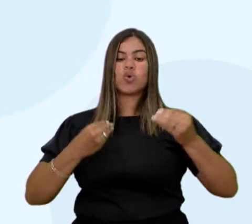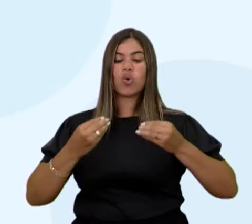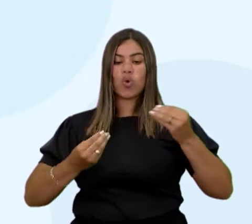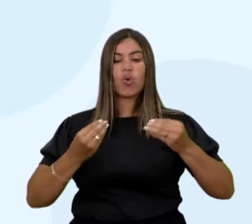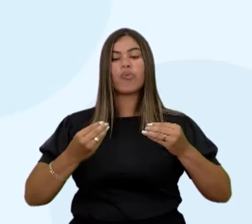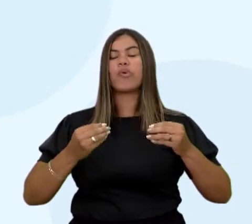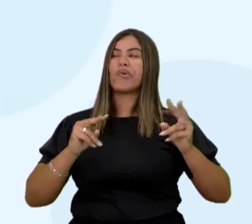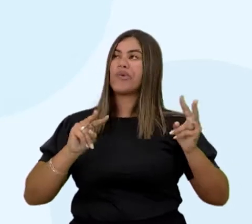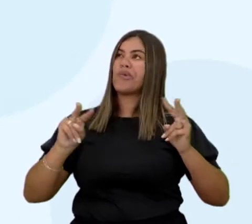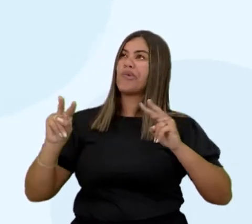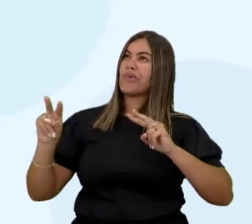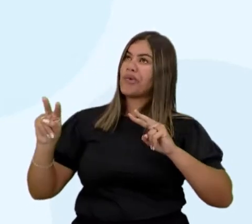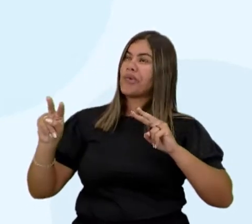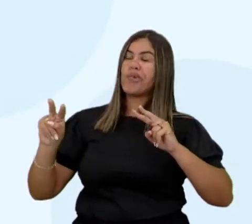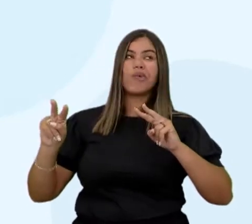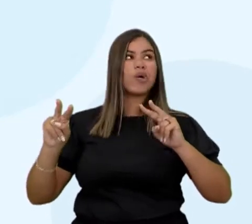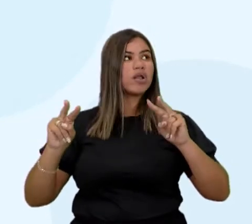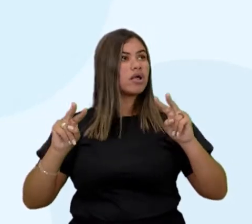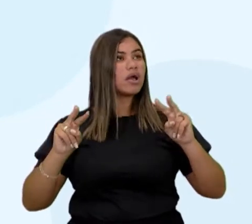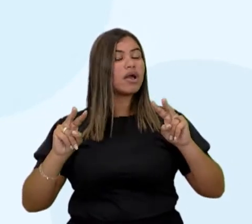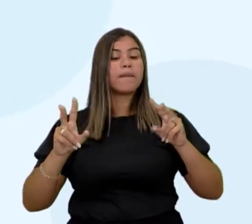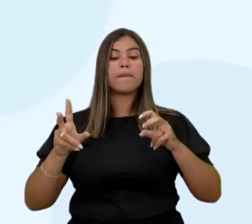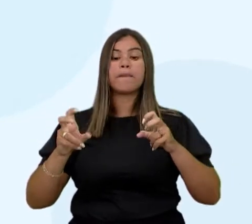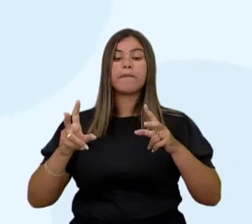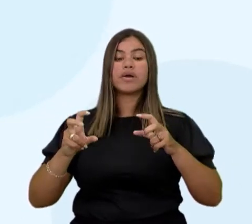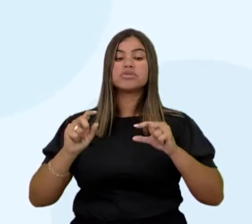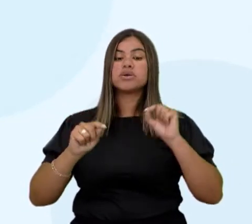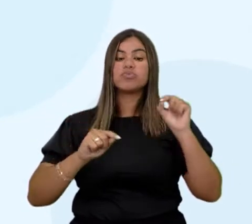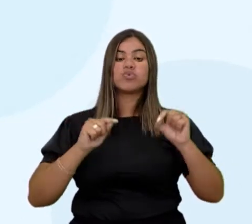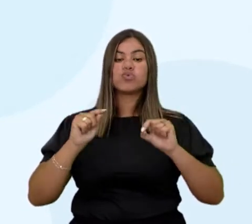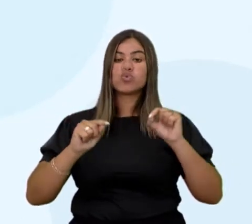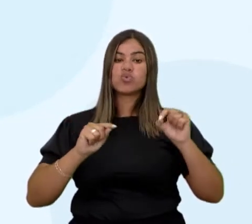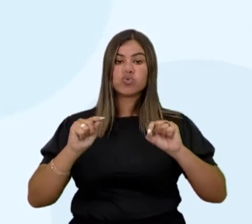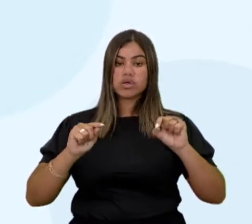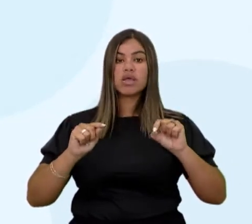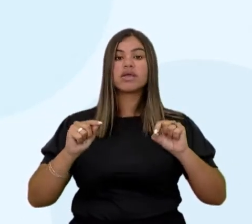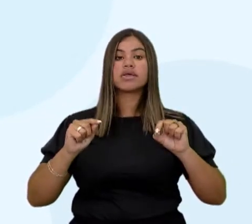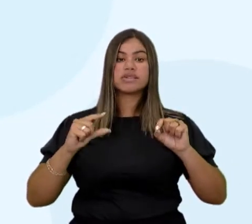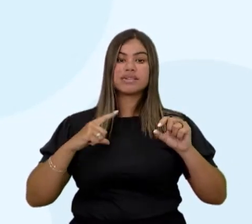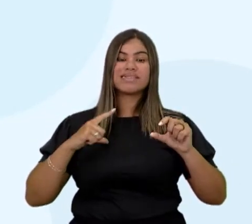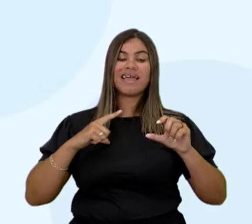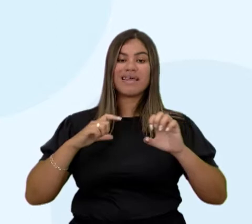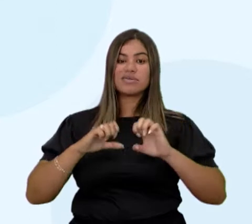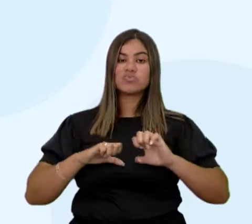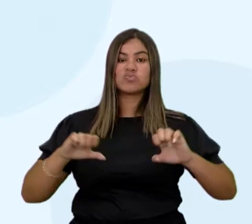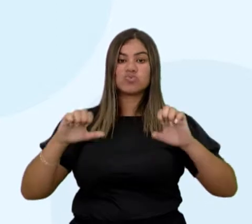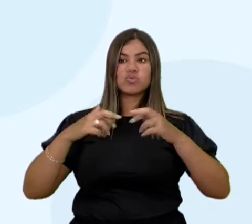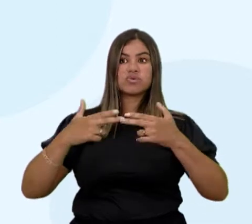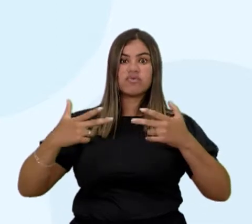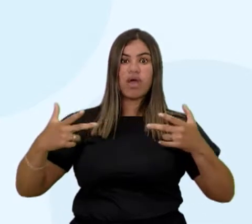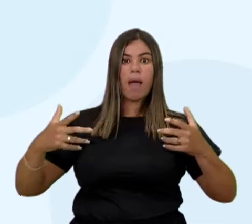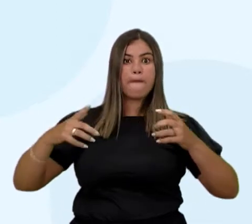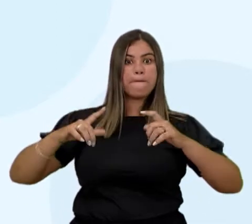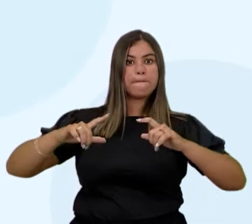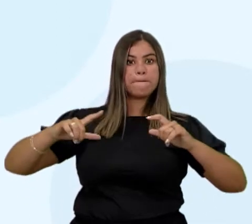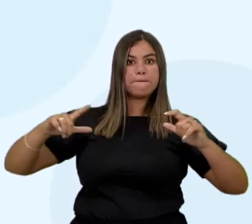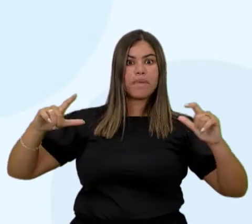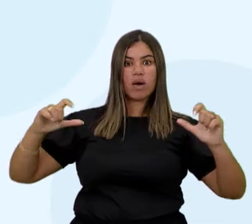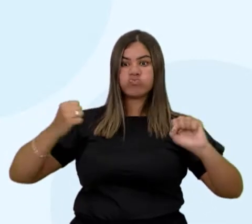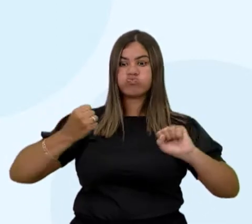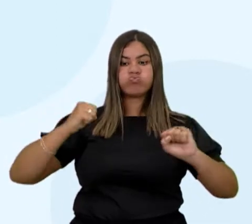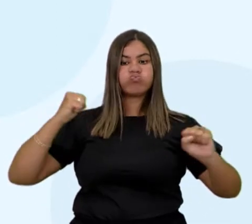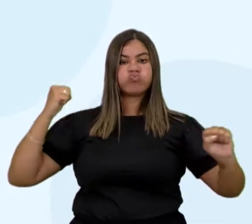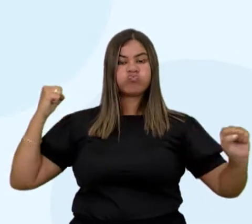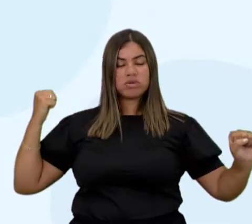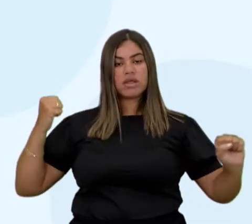planeta, podemos ver que o universo é formado por estruturas sucessivamente maiores. Interessante, né? Pode